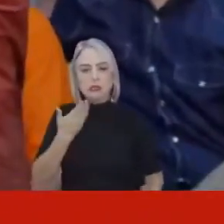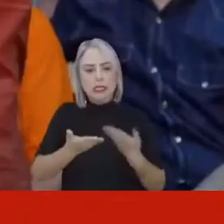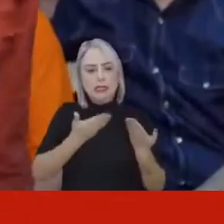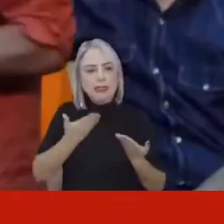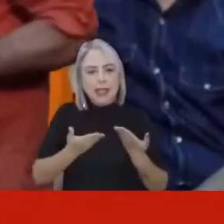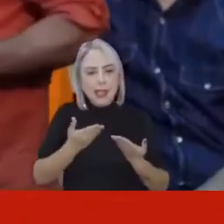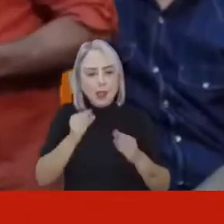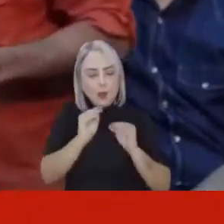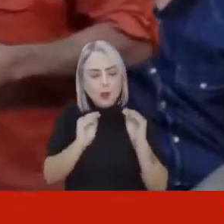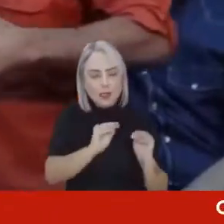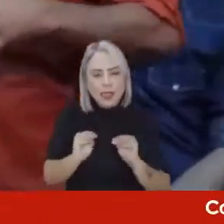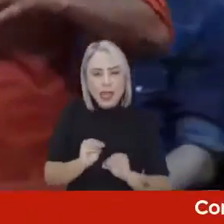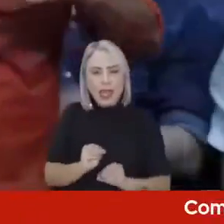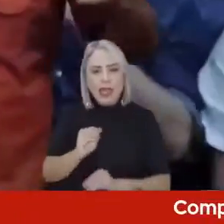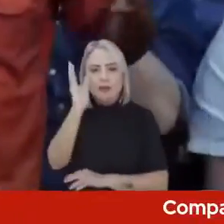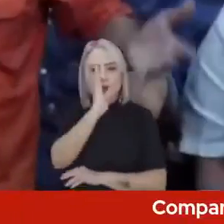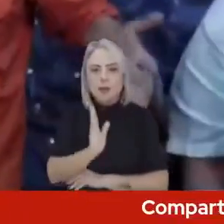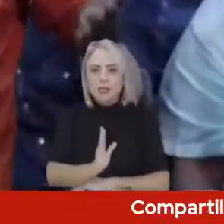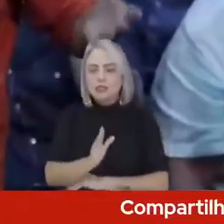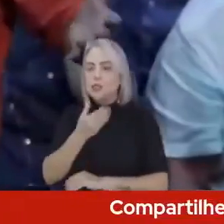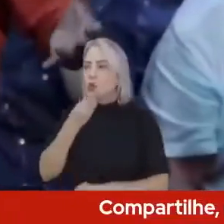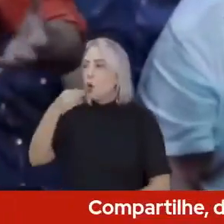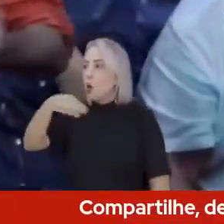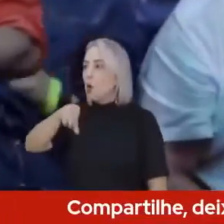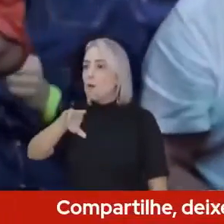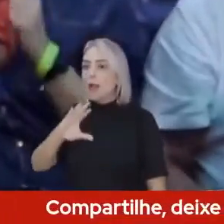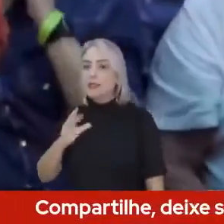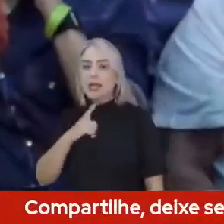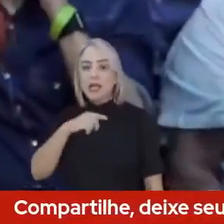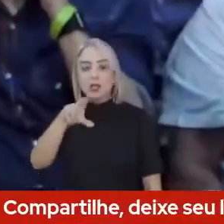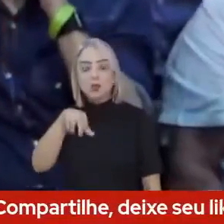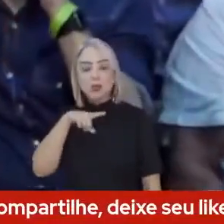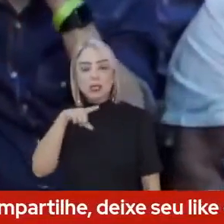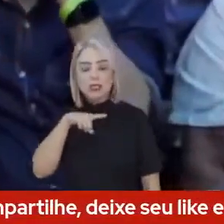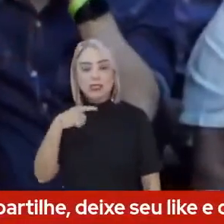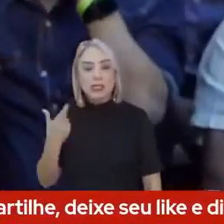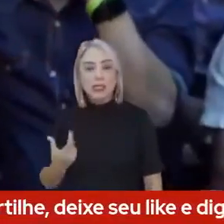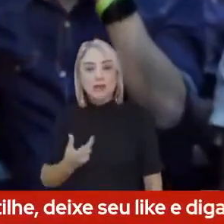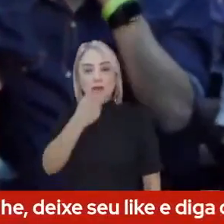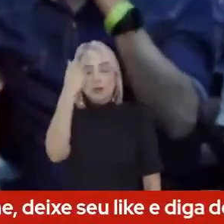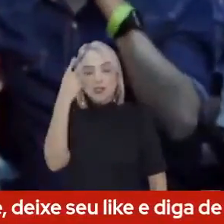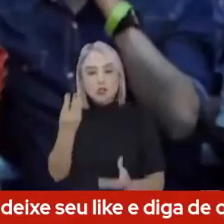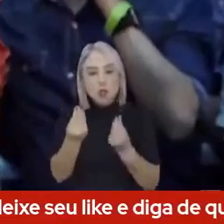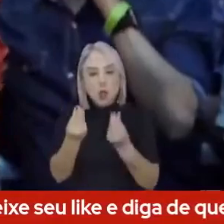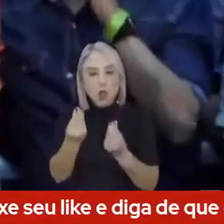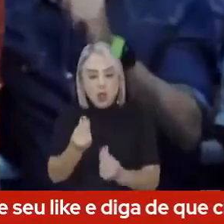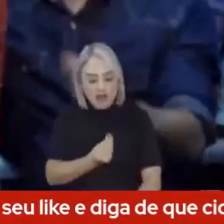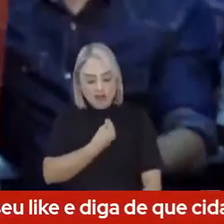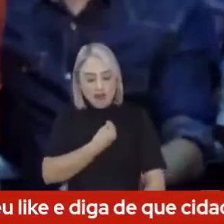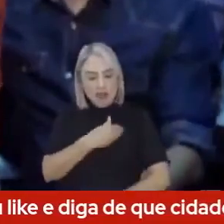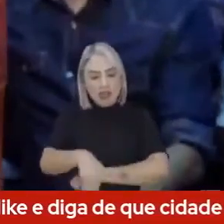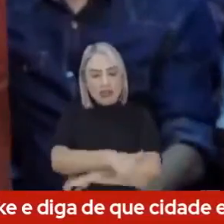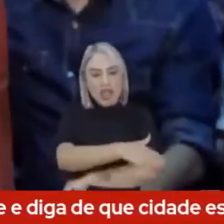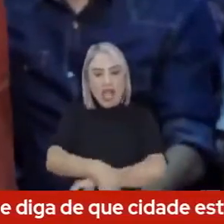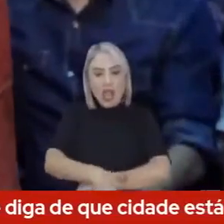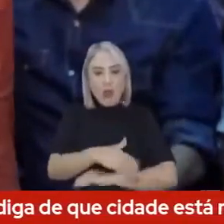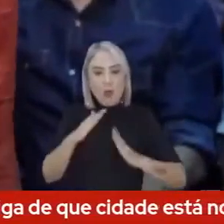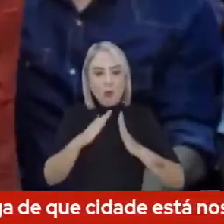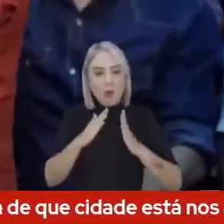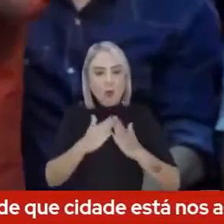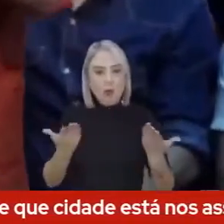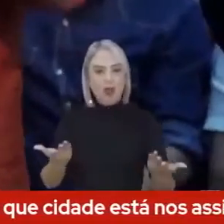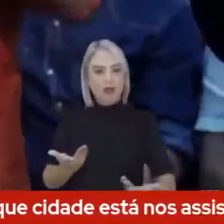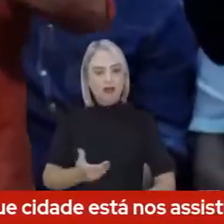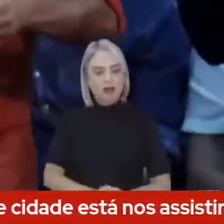O Marcelo falou muito bem aqui, nunca teve tanta gente morando na rua, tanta gente desempregada, a inflação